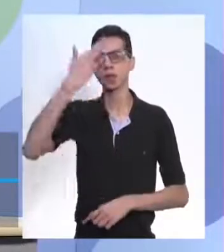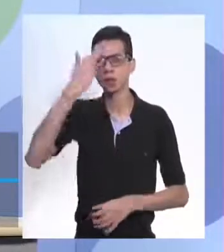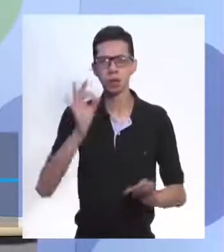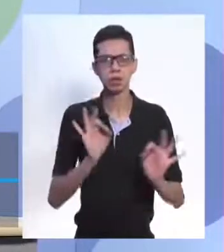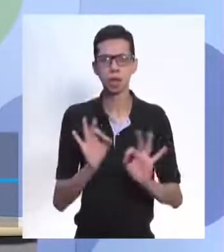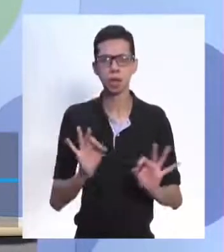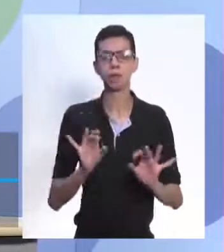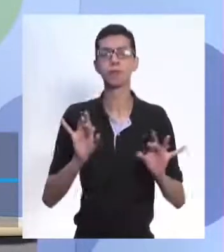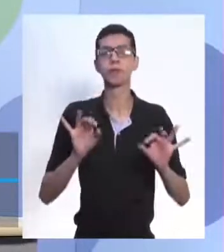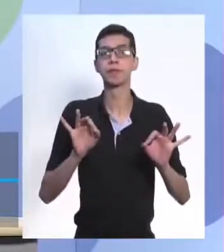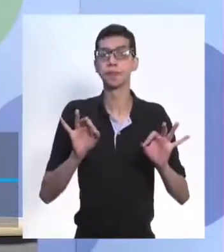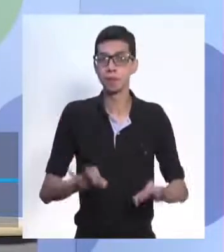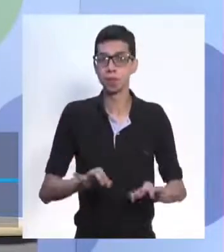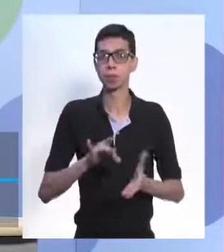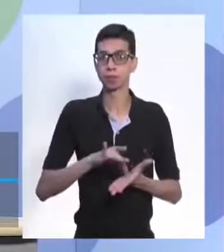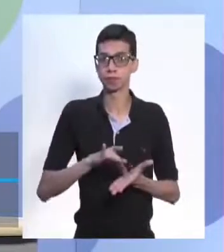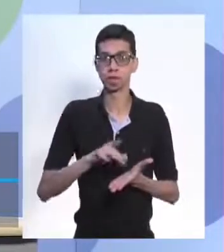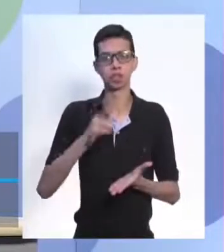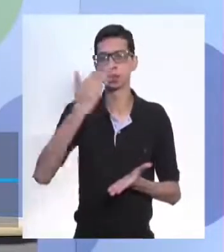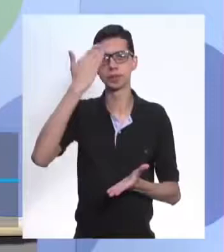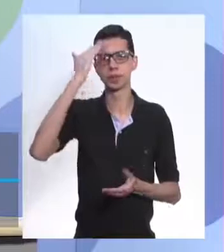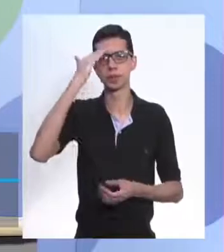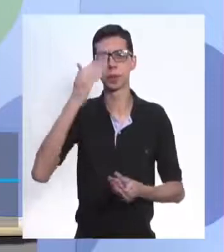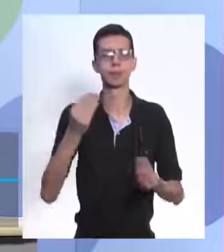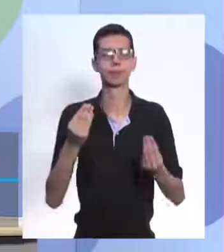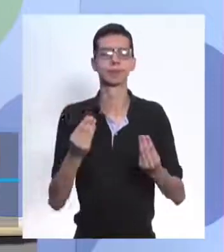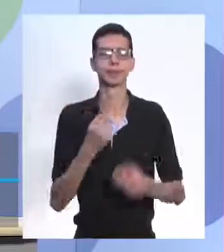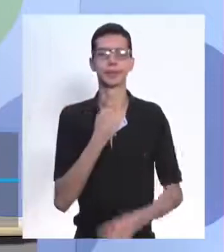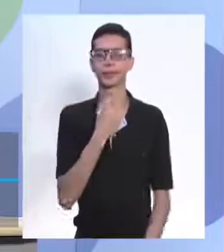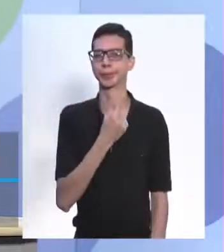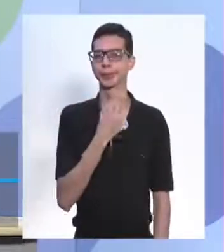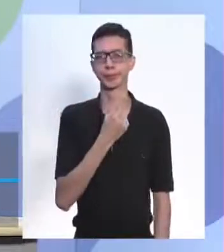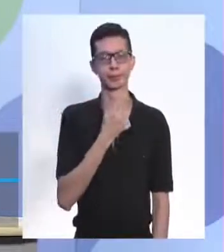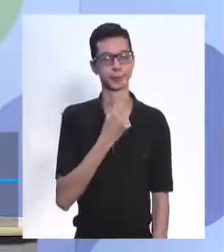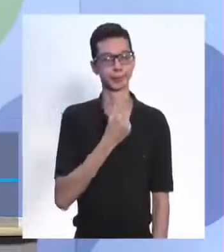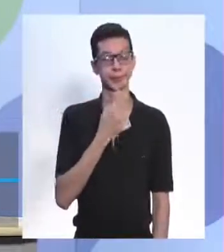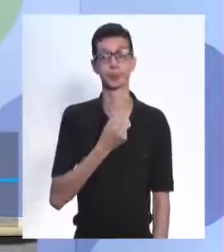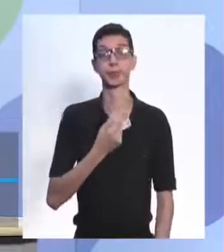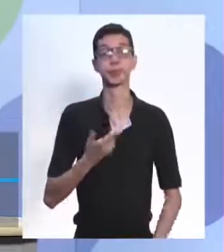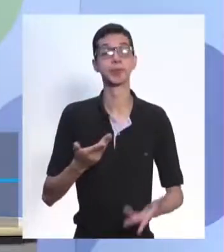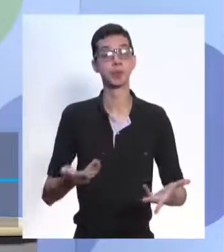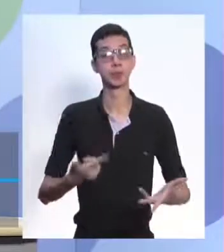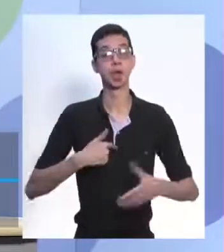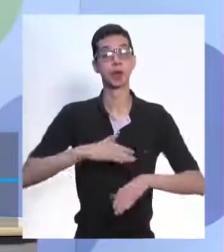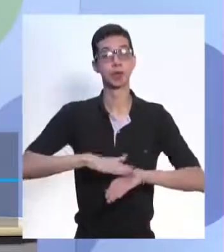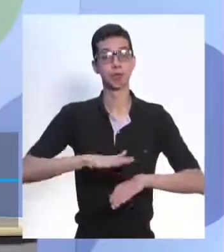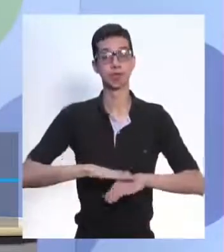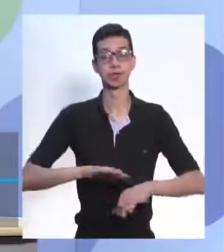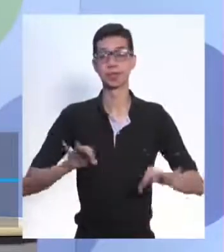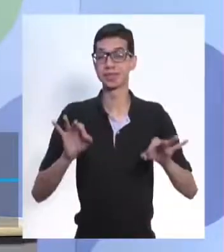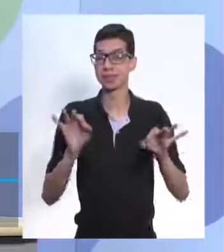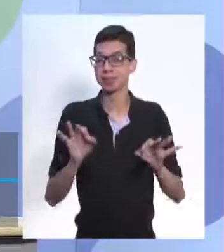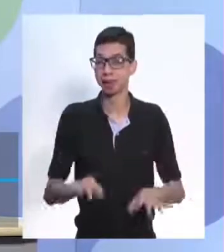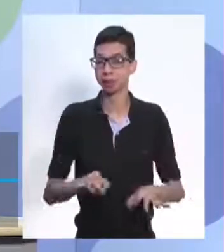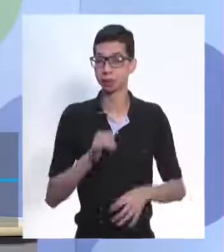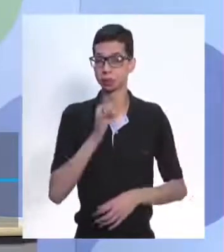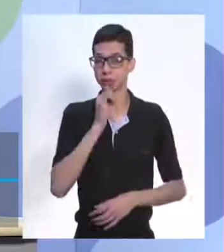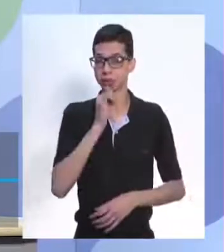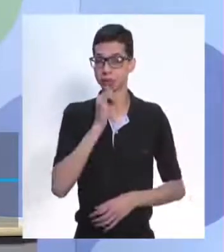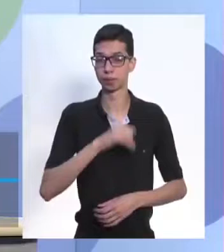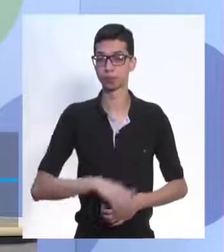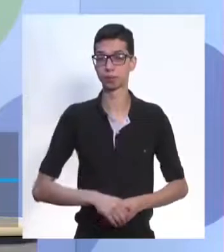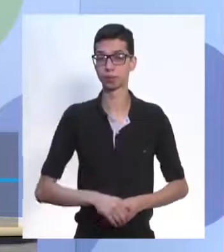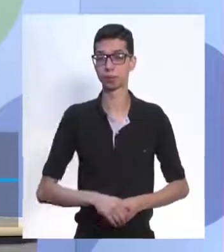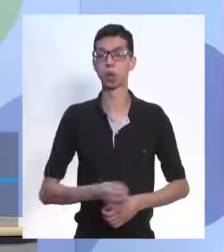prática, acontecer. E a ideia, se eu vou fazer da forma completa, na balança, ou se eu vou utilizar uma